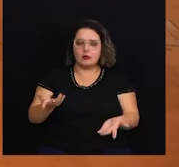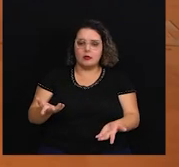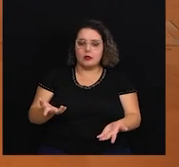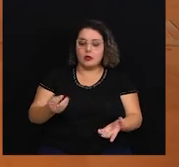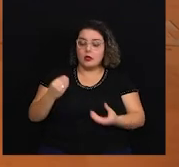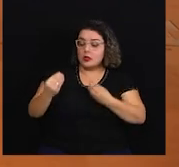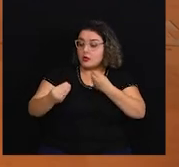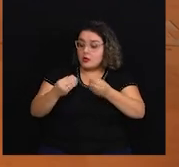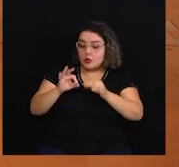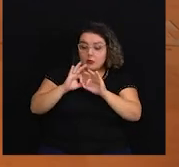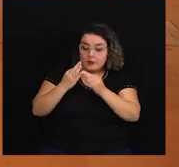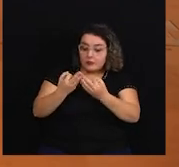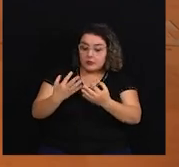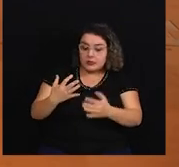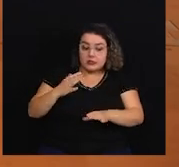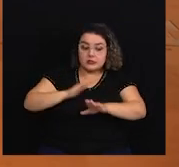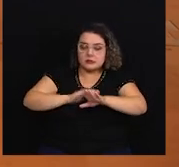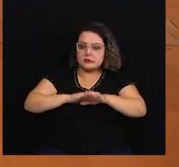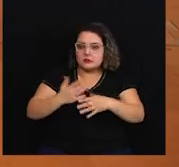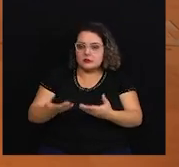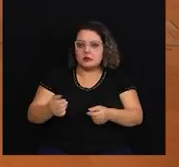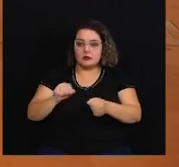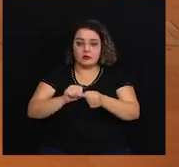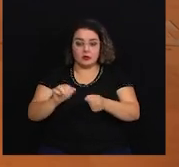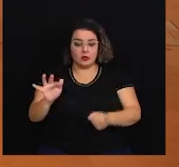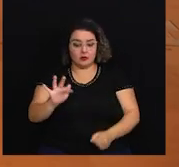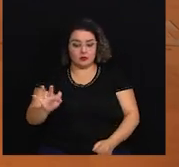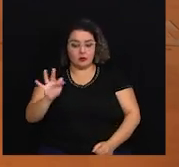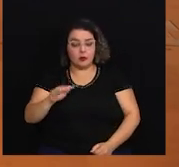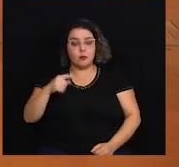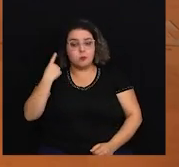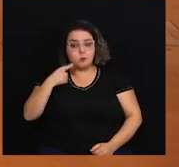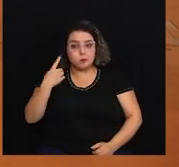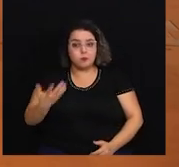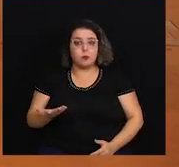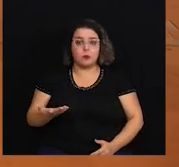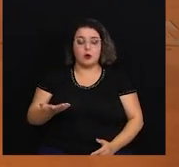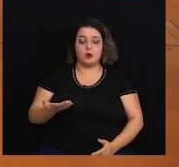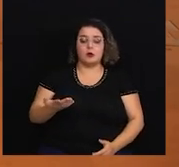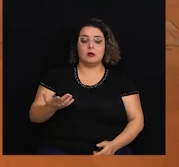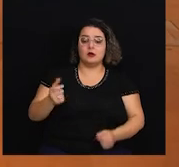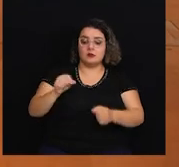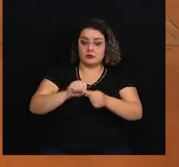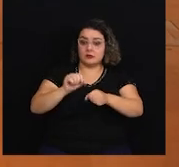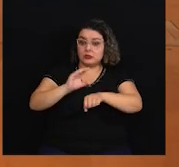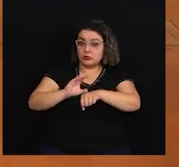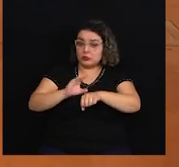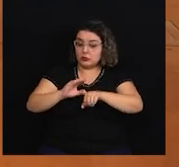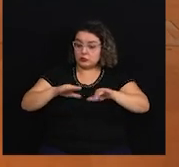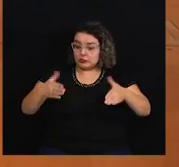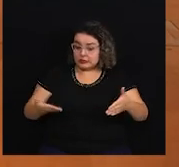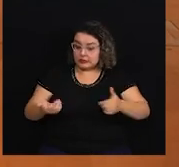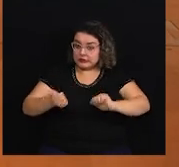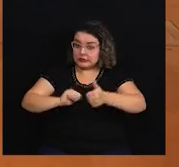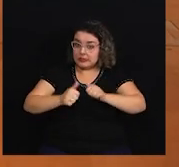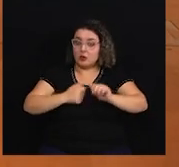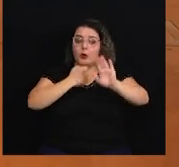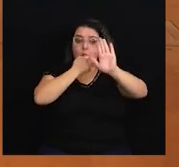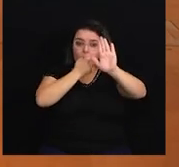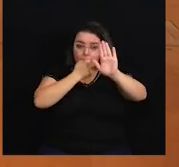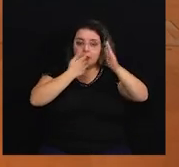região porque você tava fazendo a faculdade de direito e se for fazer o curso de mesário começou apitar